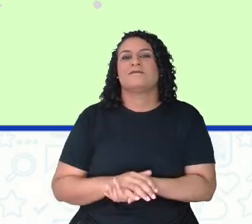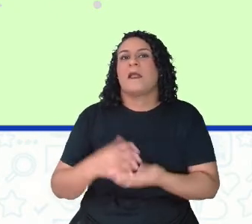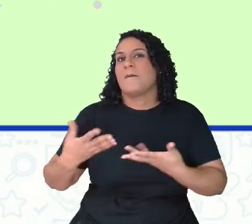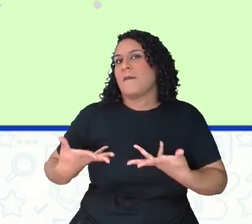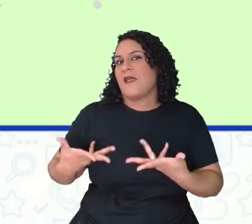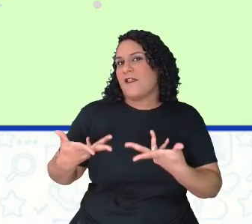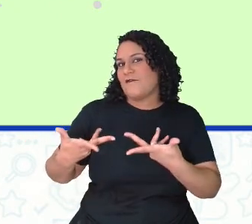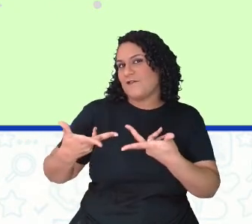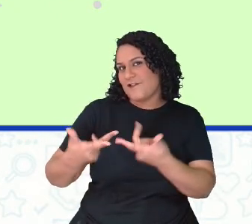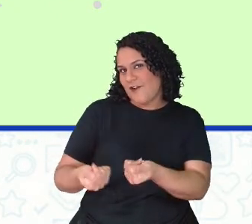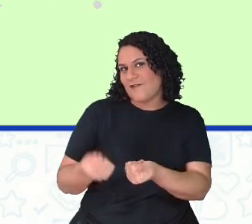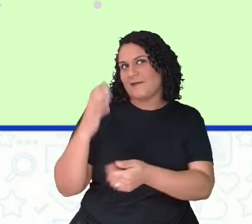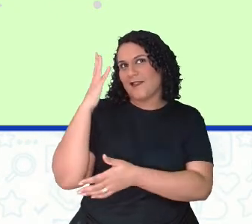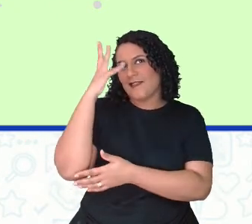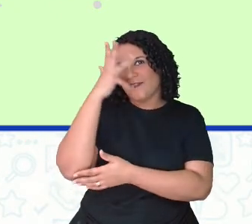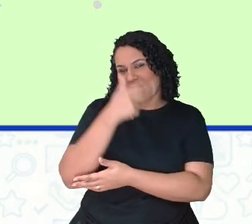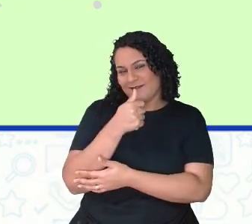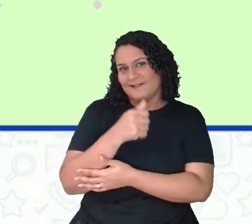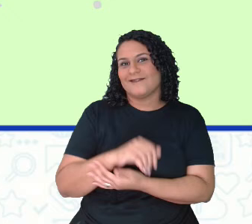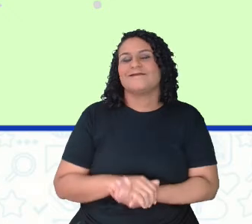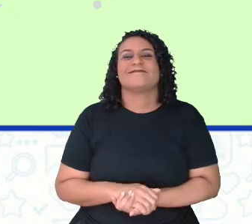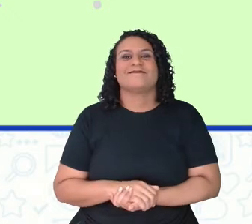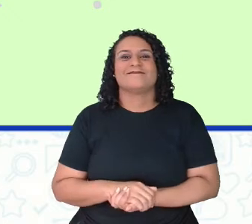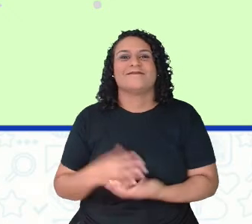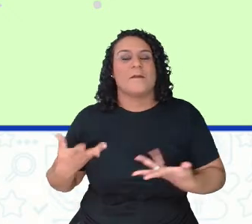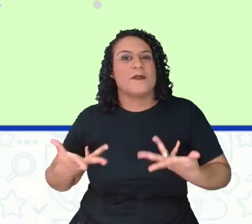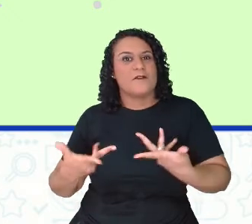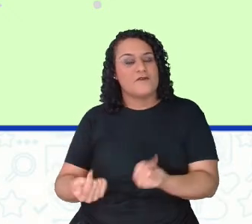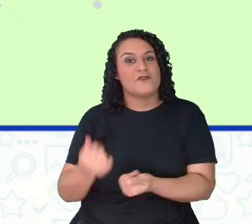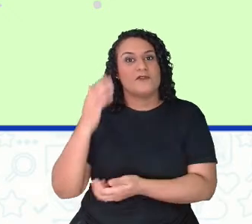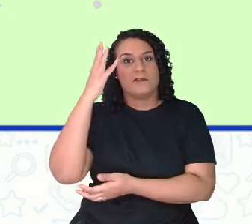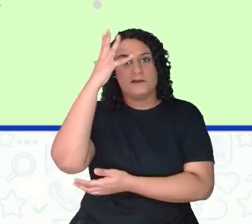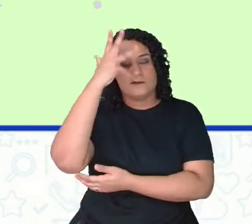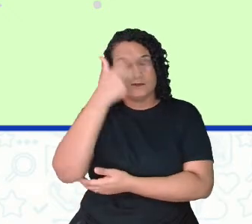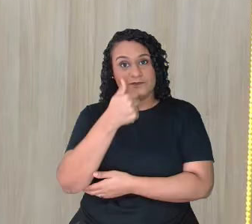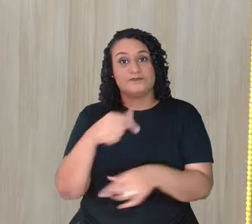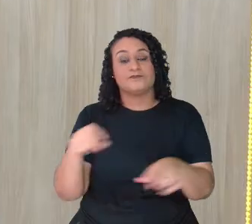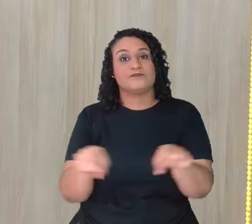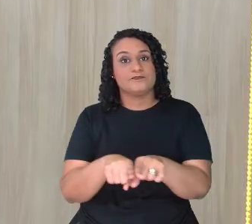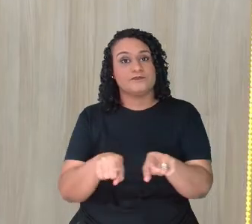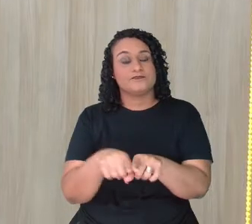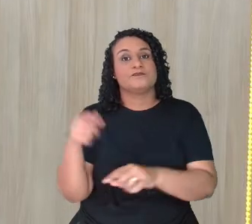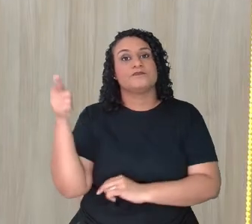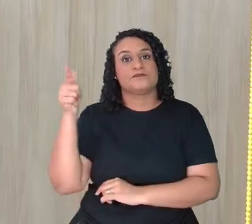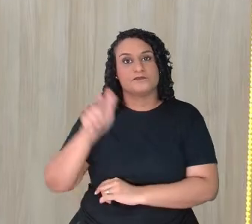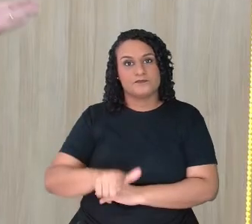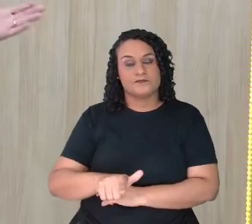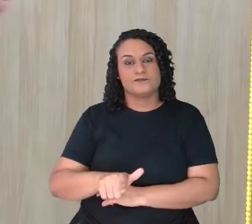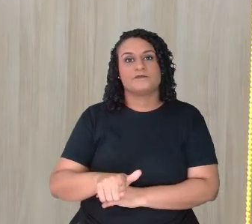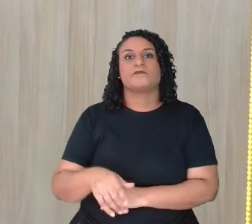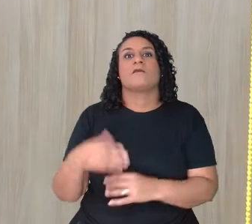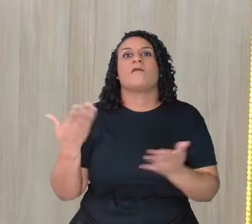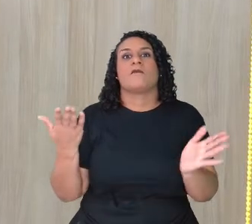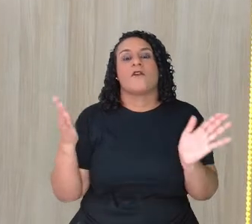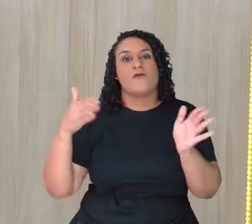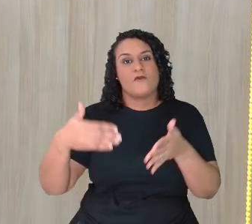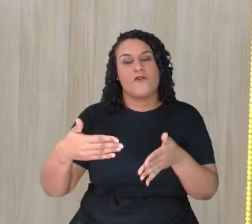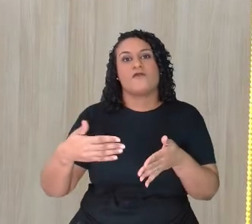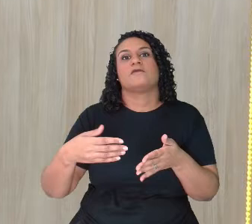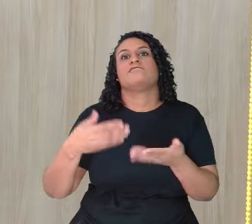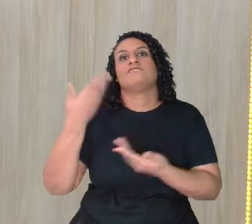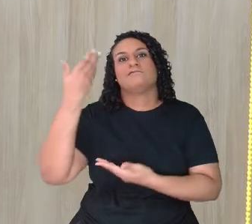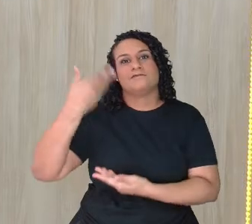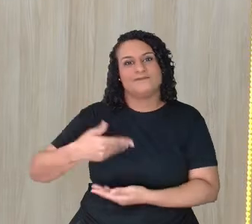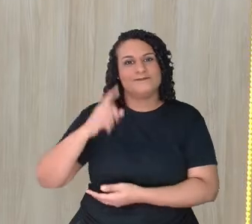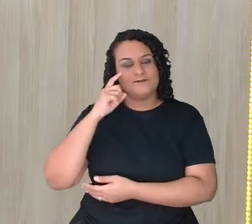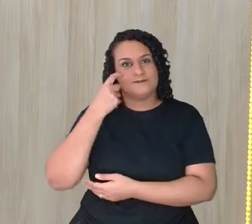é? Juntei aí dois sinônimos, não é? Maravilhosa e linda. E falo novamente, não é? Para a Elaine, que é a nossa intérprete, que está